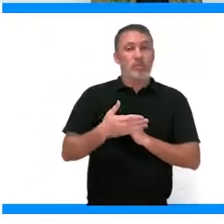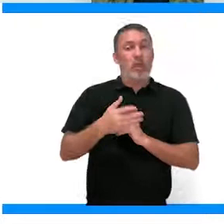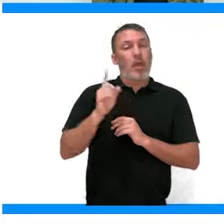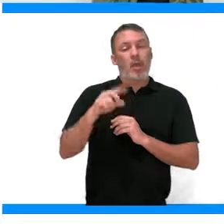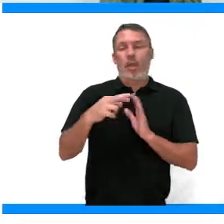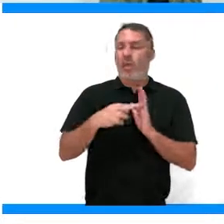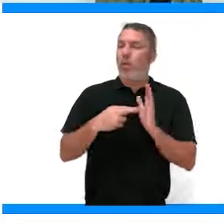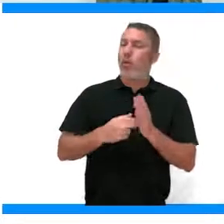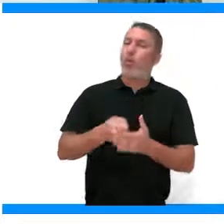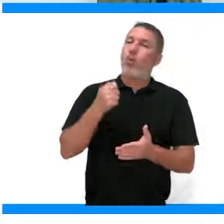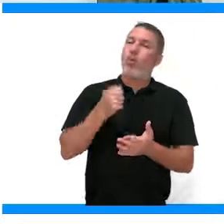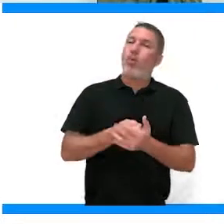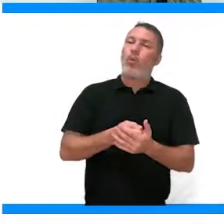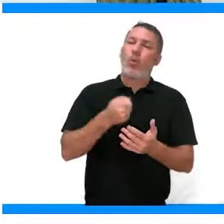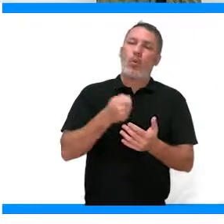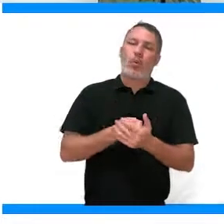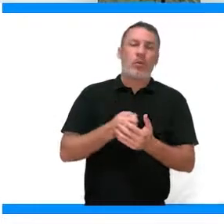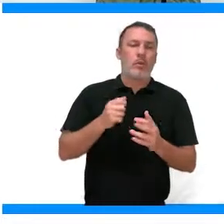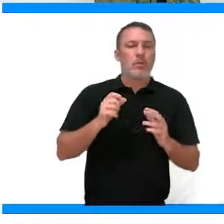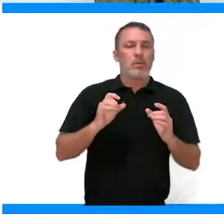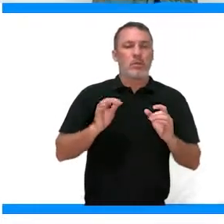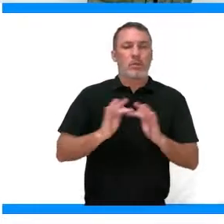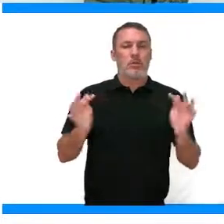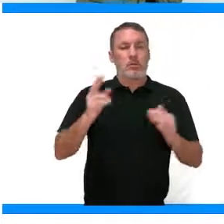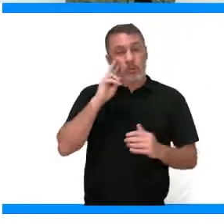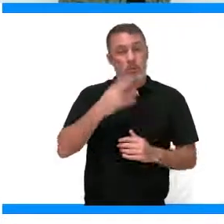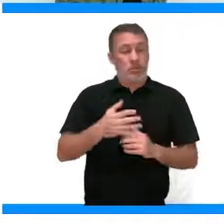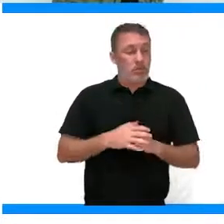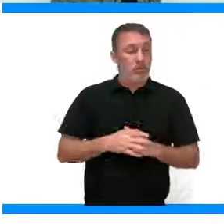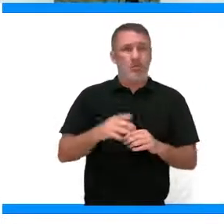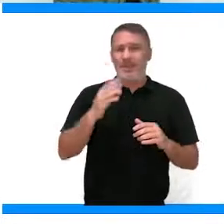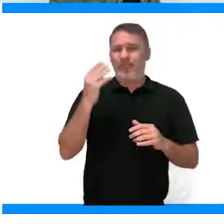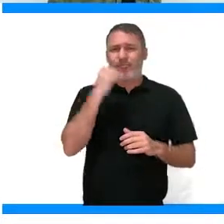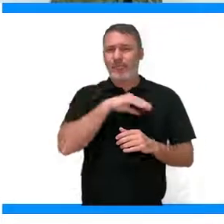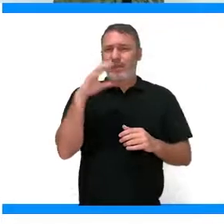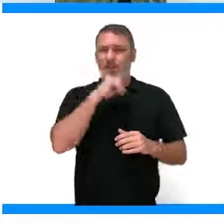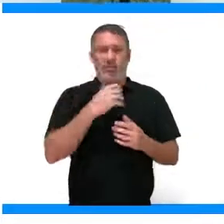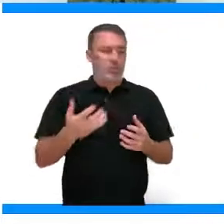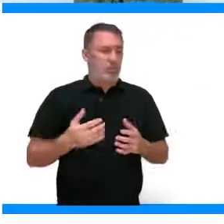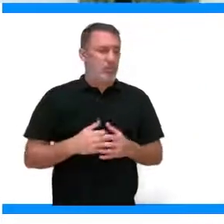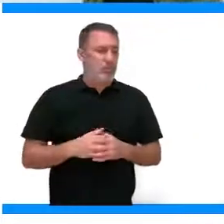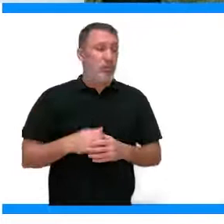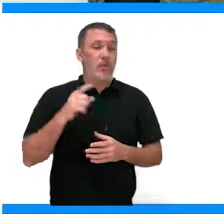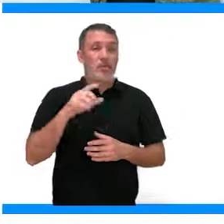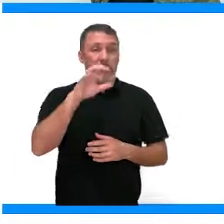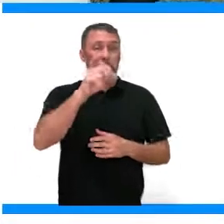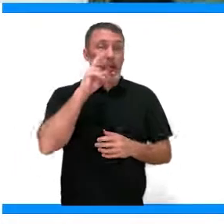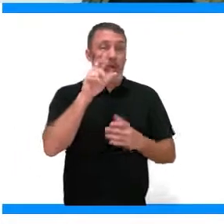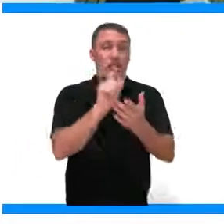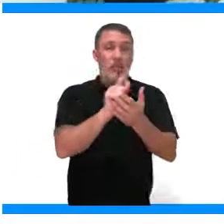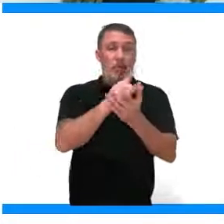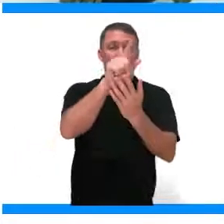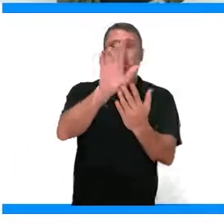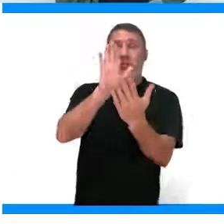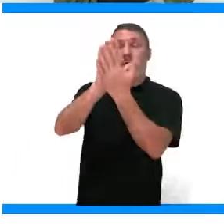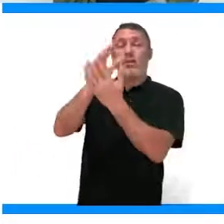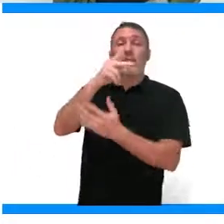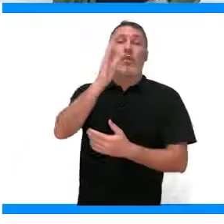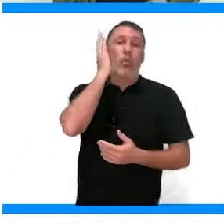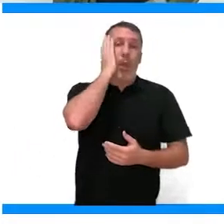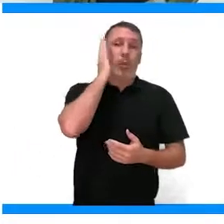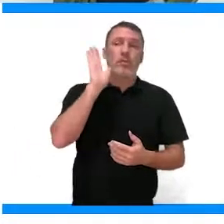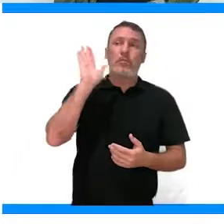porcentagem. Essa regra aí é show. Faz um cartaz hack. Por que o cartaz hack? Você vai pegar esse cartaz e vai pregar na parede do seu